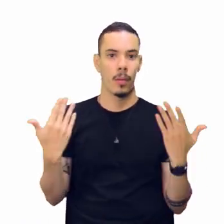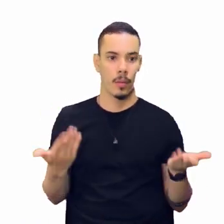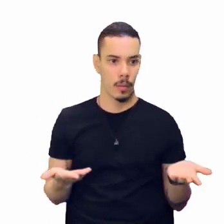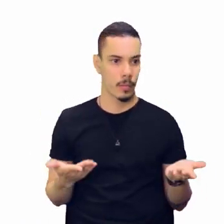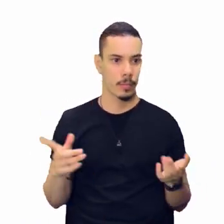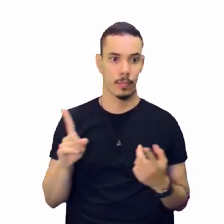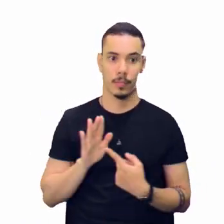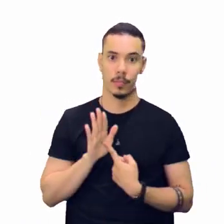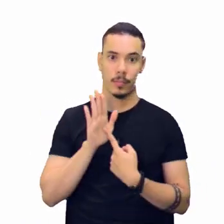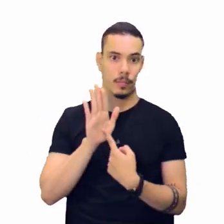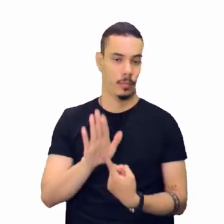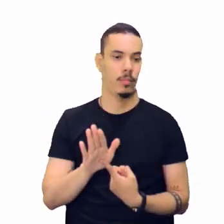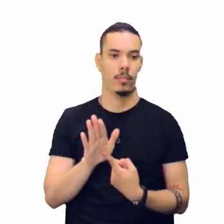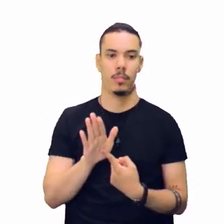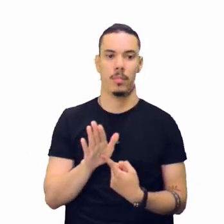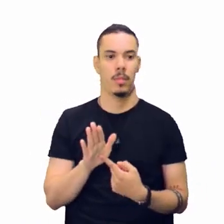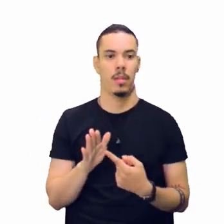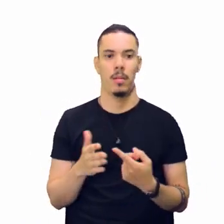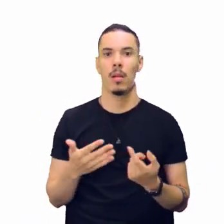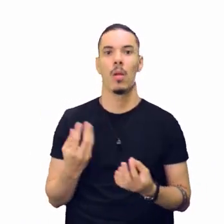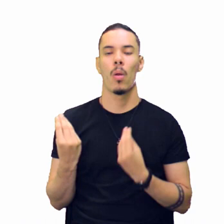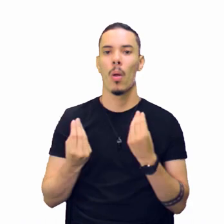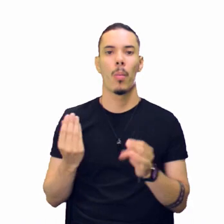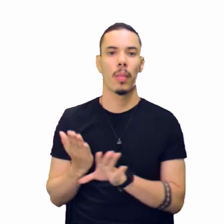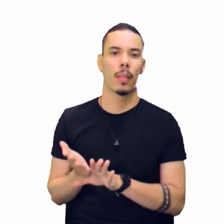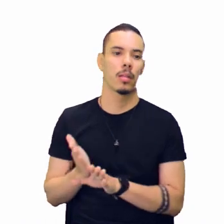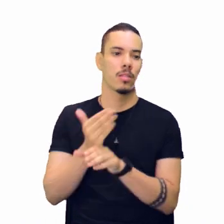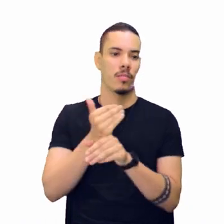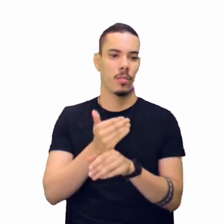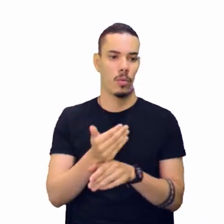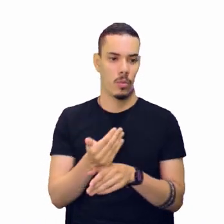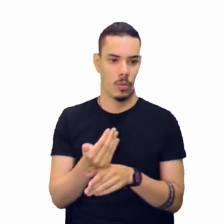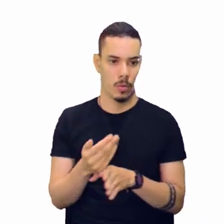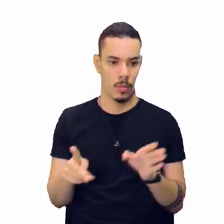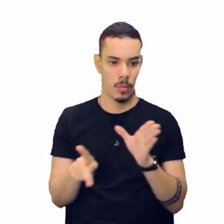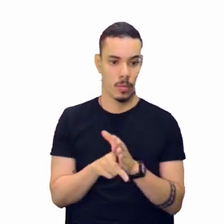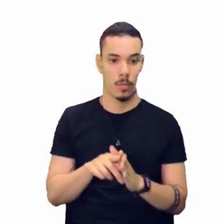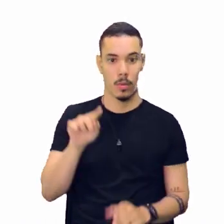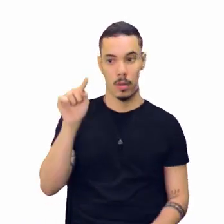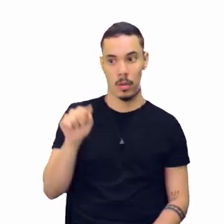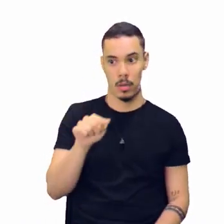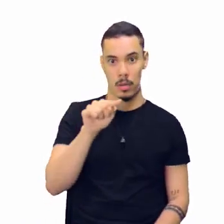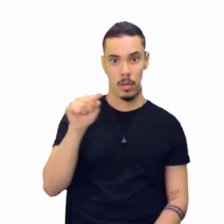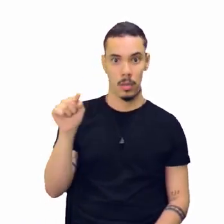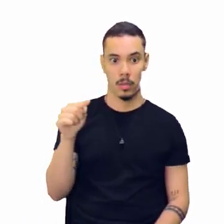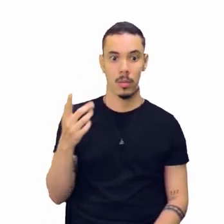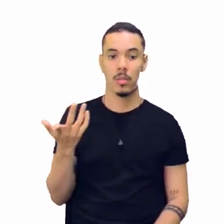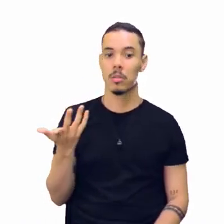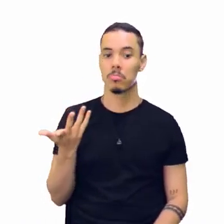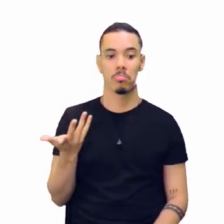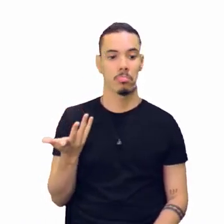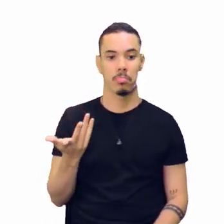não apresenta nenhum desvio, né? Relacionado à acentuação